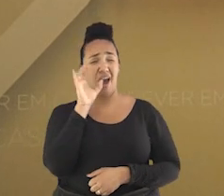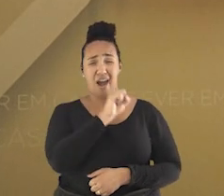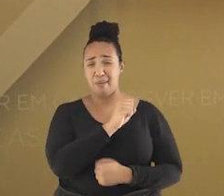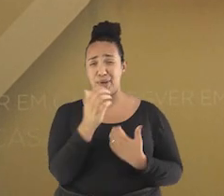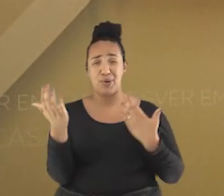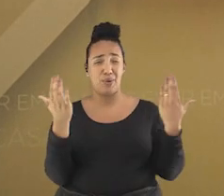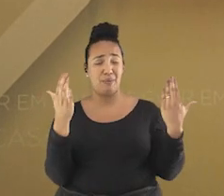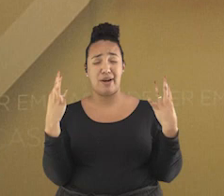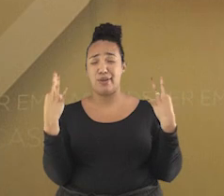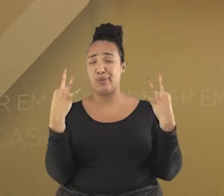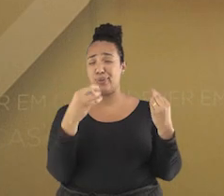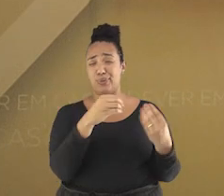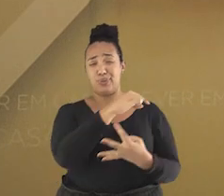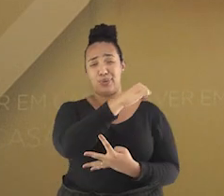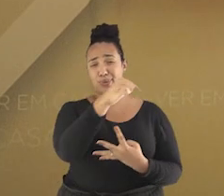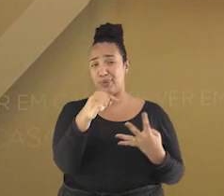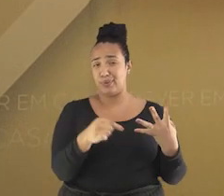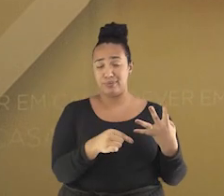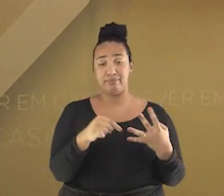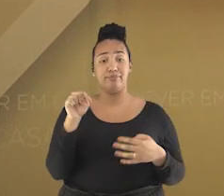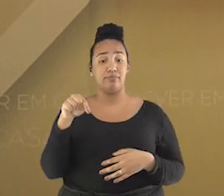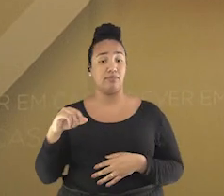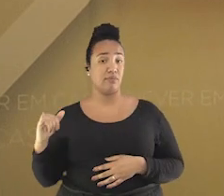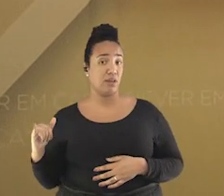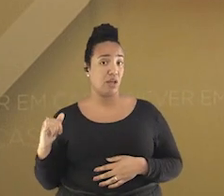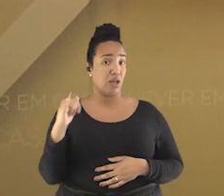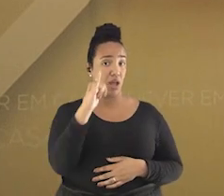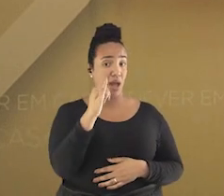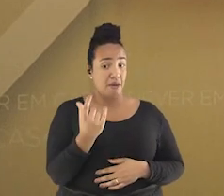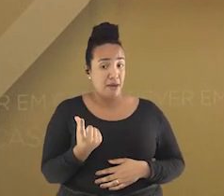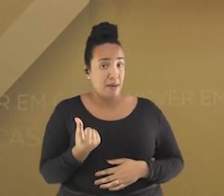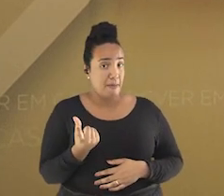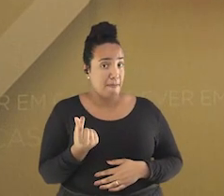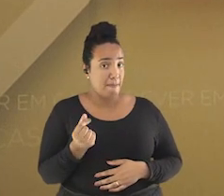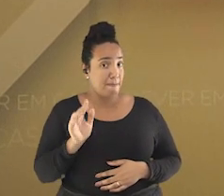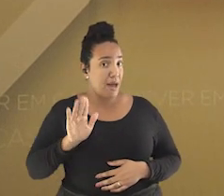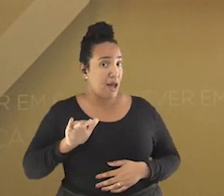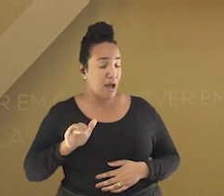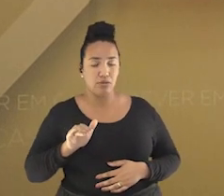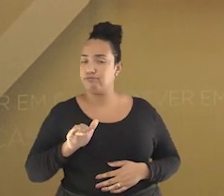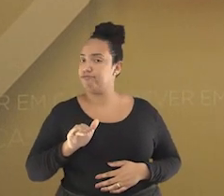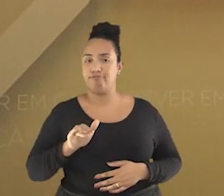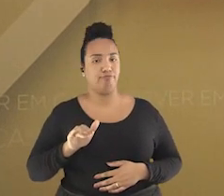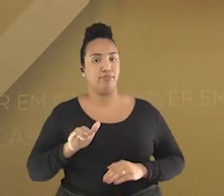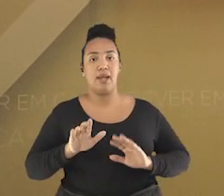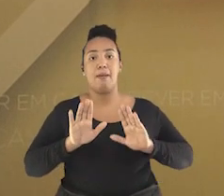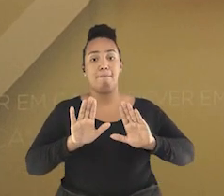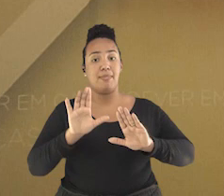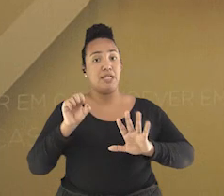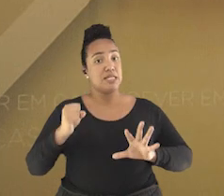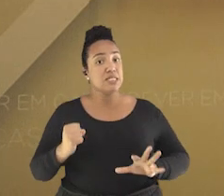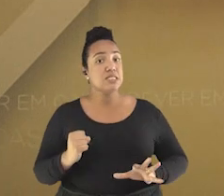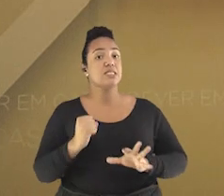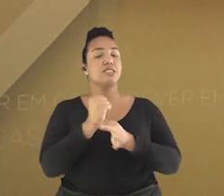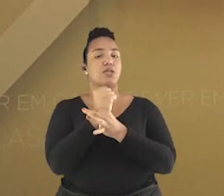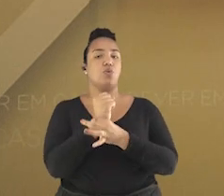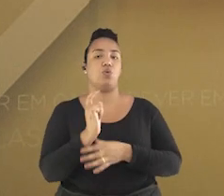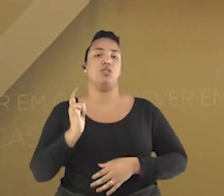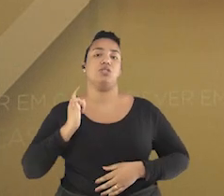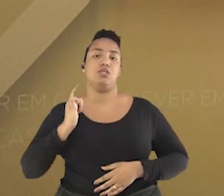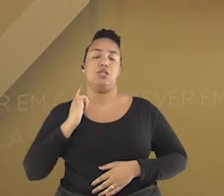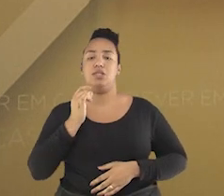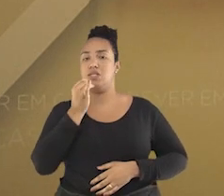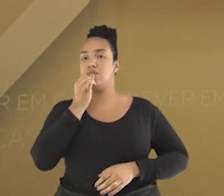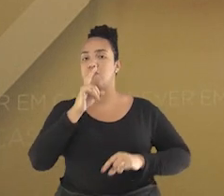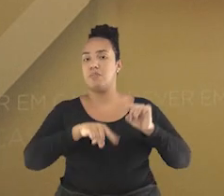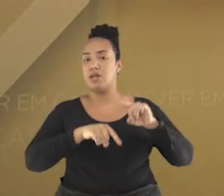de transporte. Ele não é um meio de transporte barato, mas ele é um dos mais seguros para